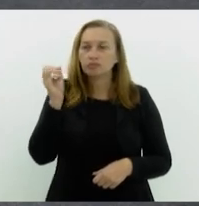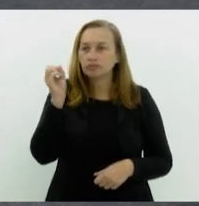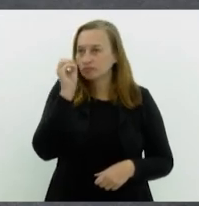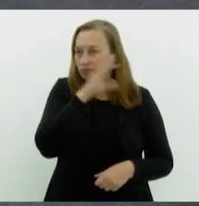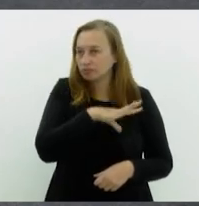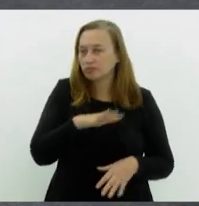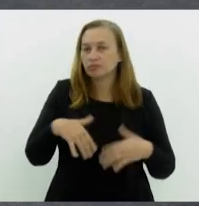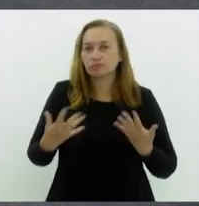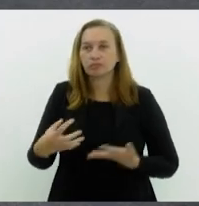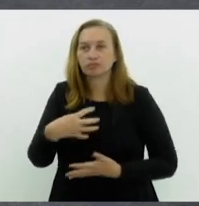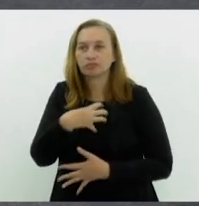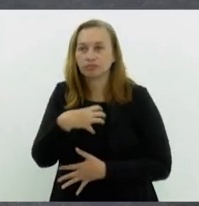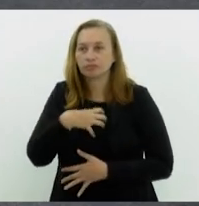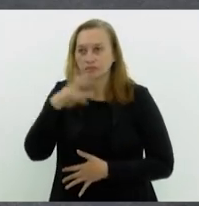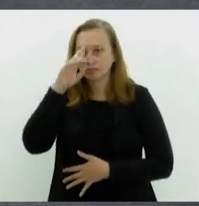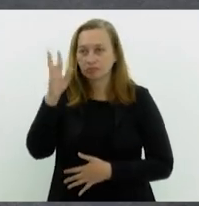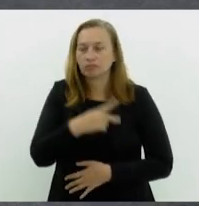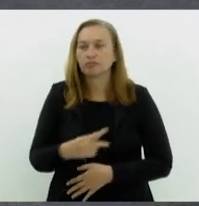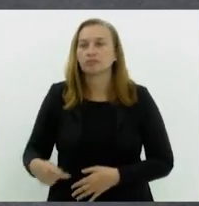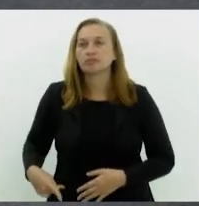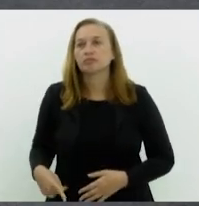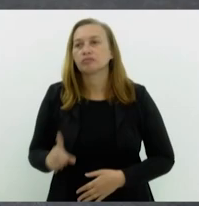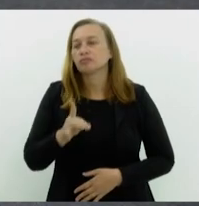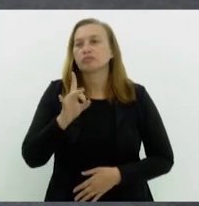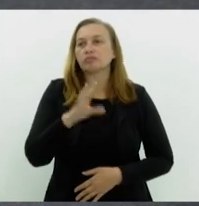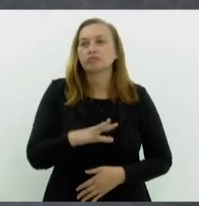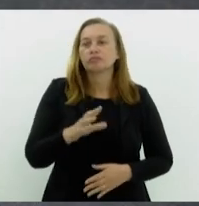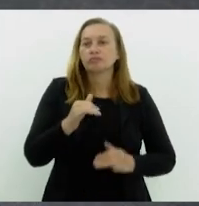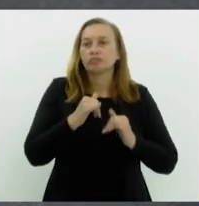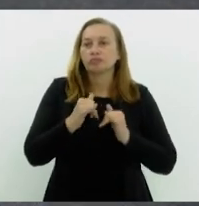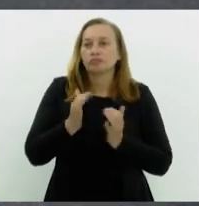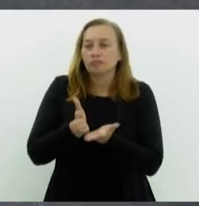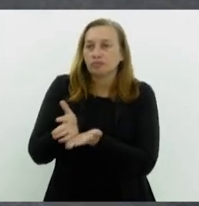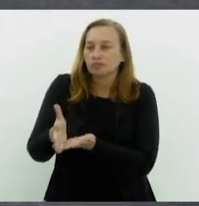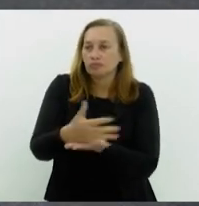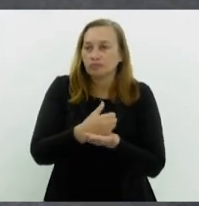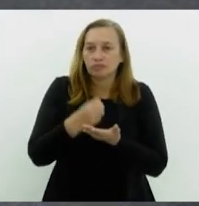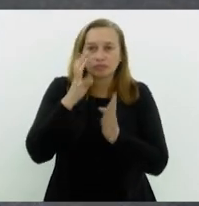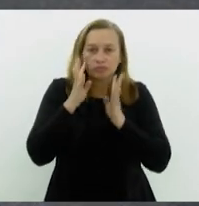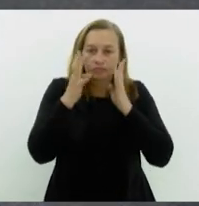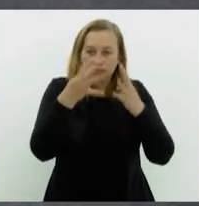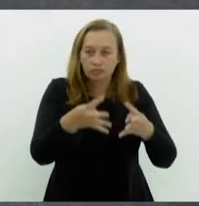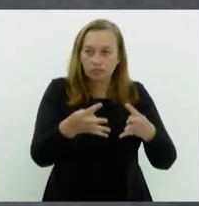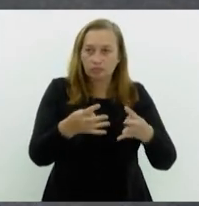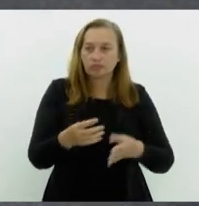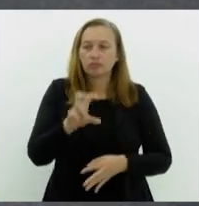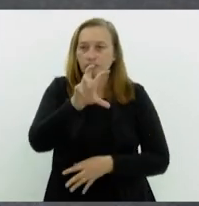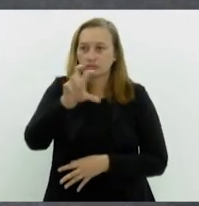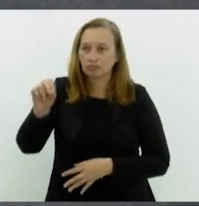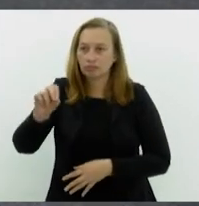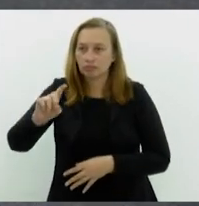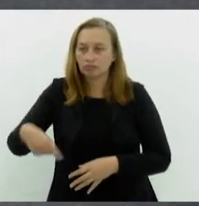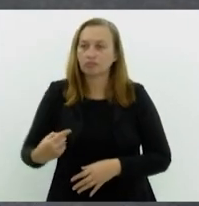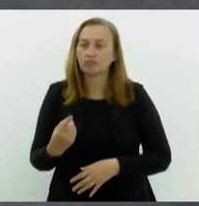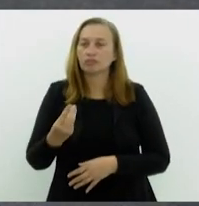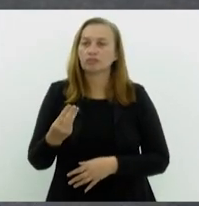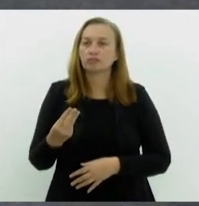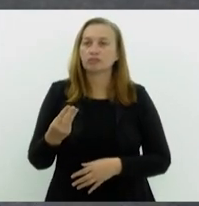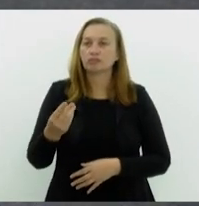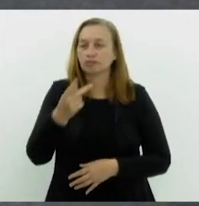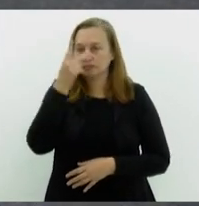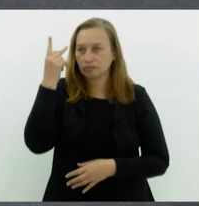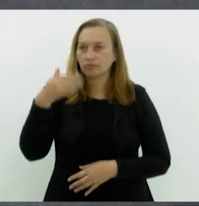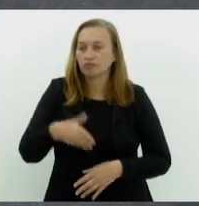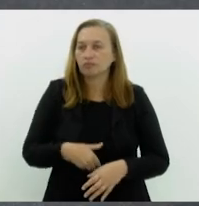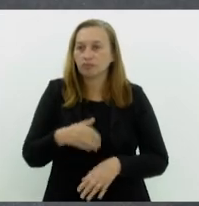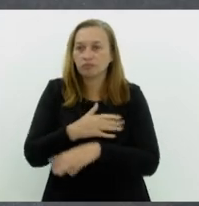Então, nesse sentido, senhora presidenta, não só esses dados chamam a atenção que 500 mil milhão de pessoas estão passando fome na cidade do Rio